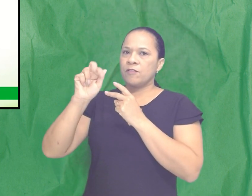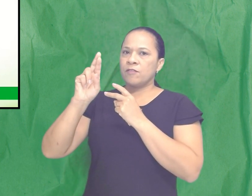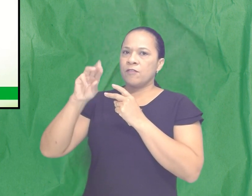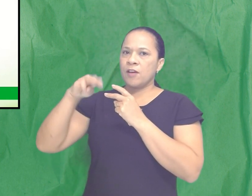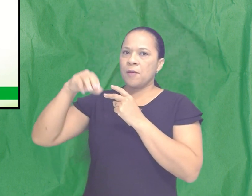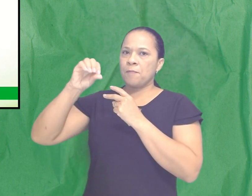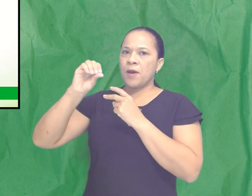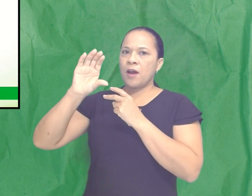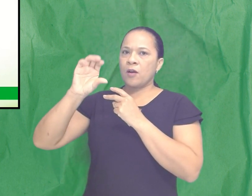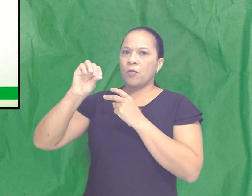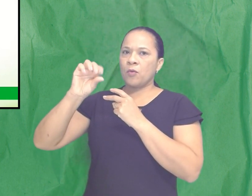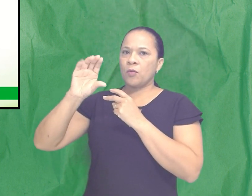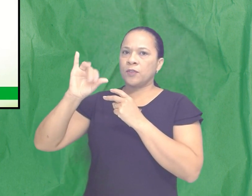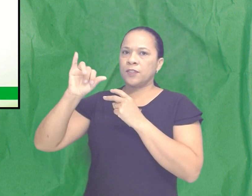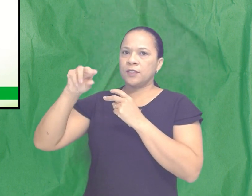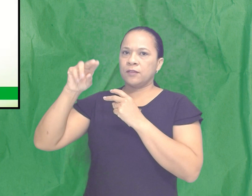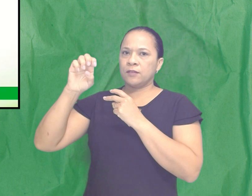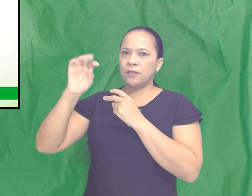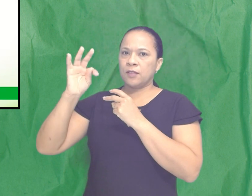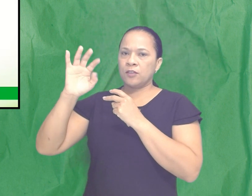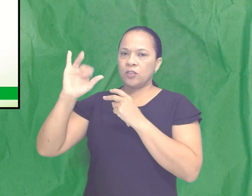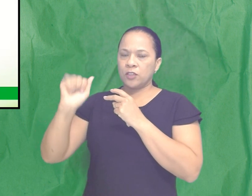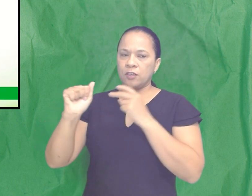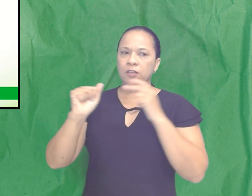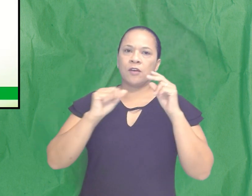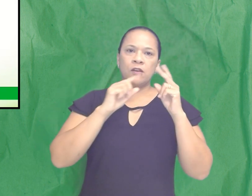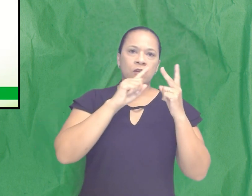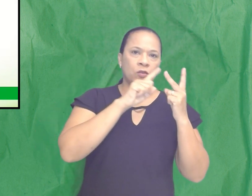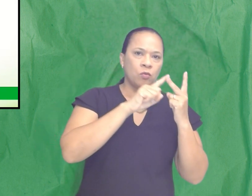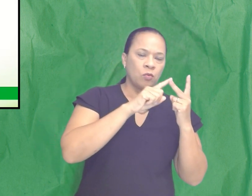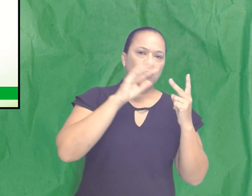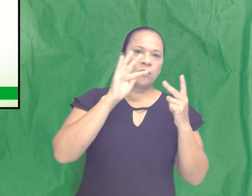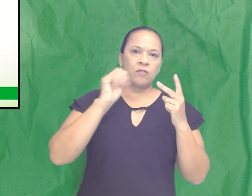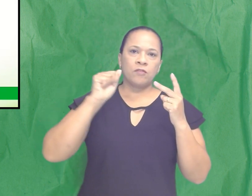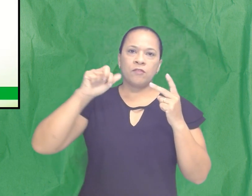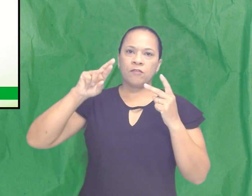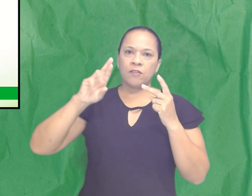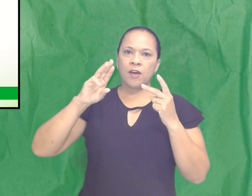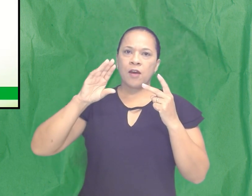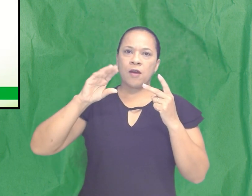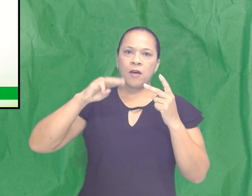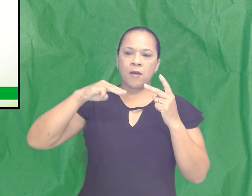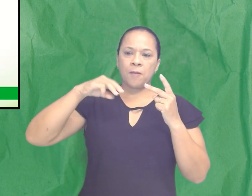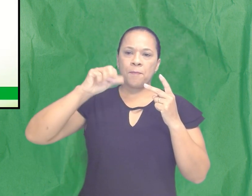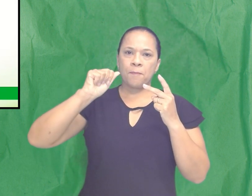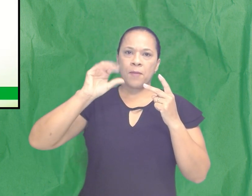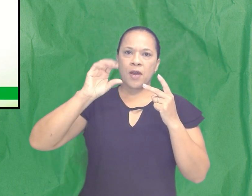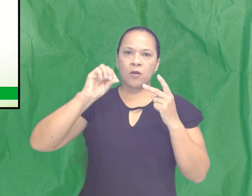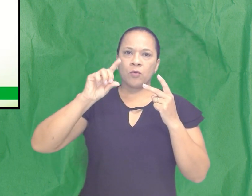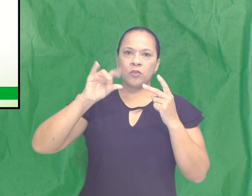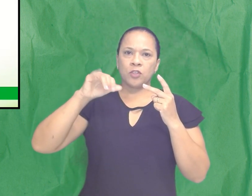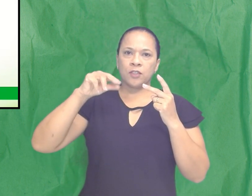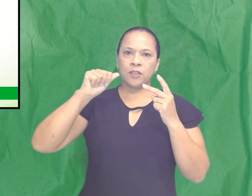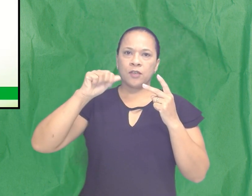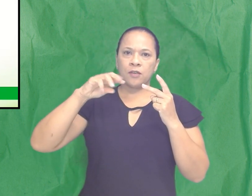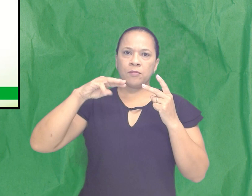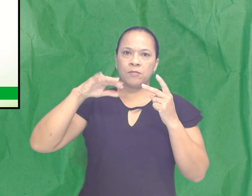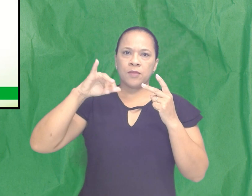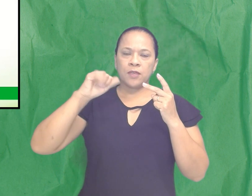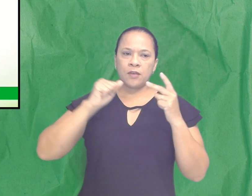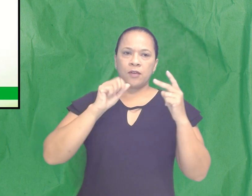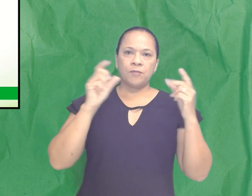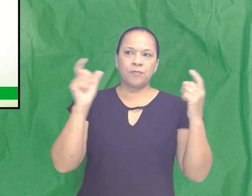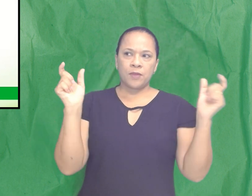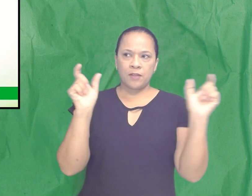de farmacocinética e farmacodinâmica, eu vou explicar a diferença entre um fármaco e um medicamento.